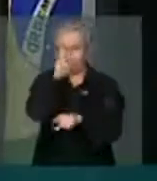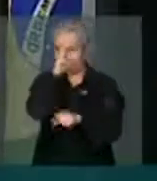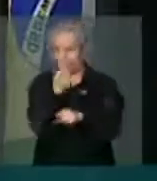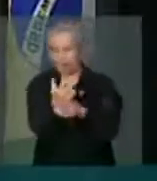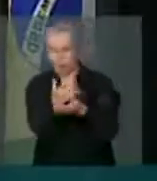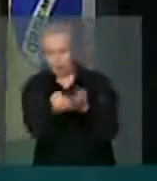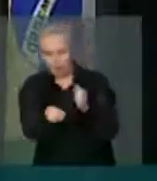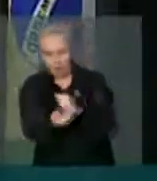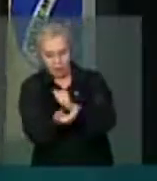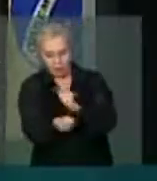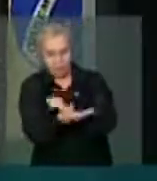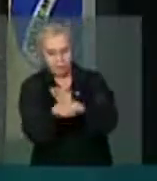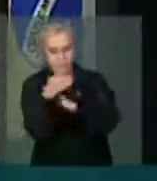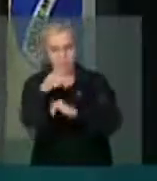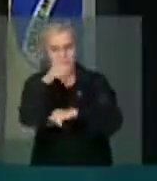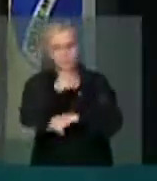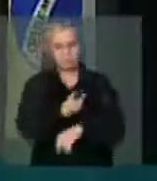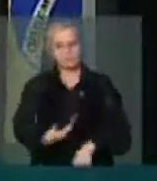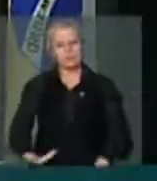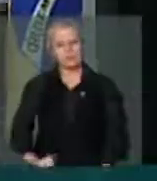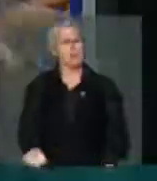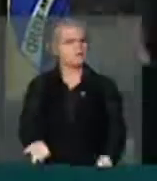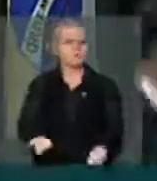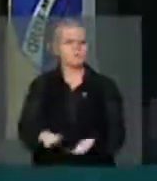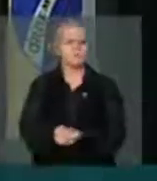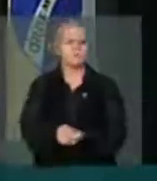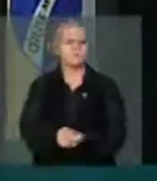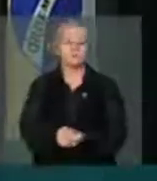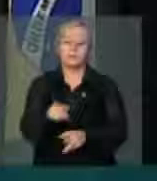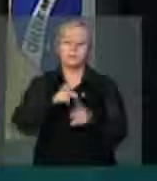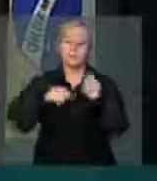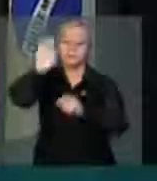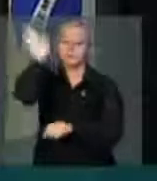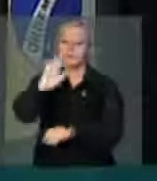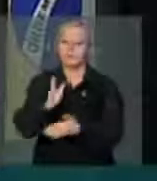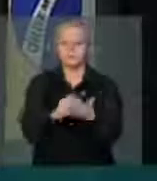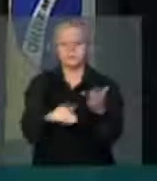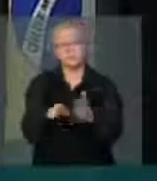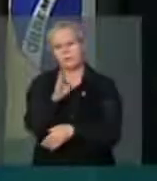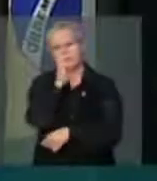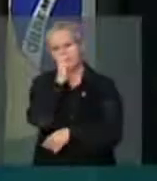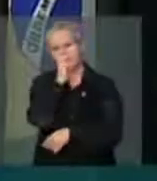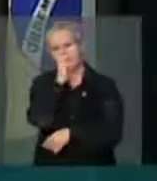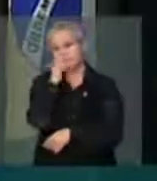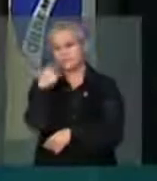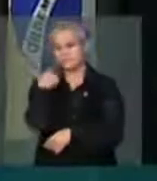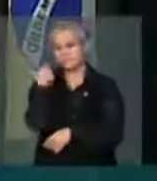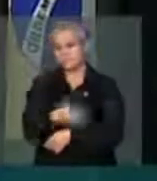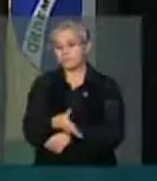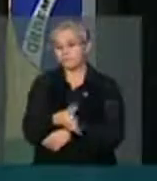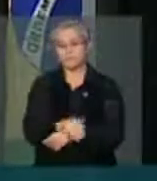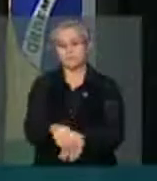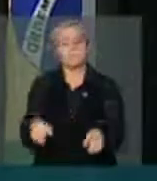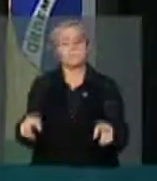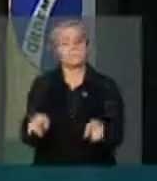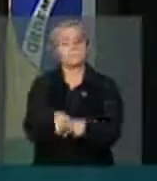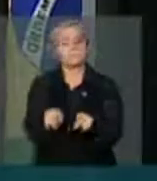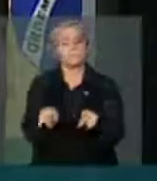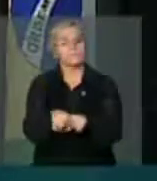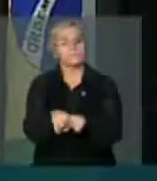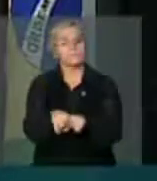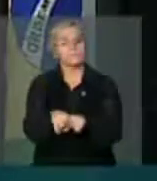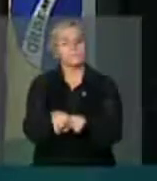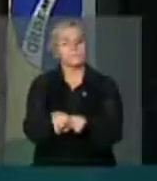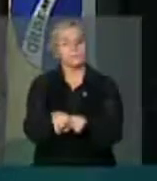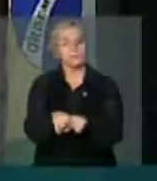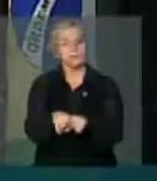do governo é o que toma conta dos brasileiros. E mais ainda, a